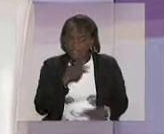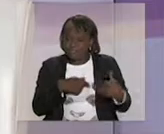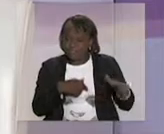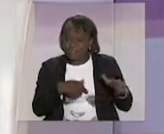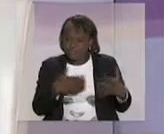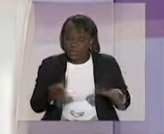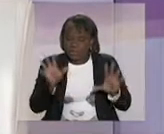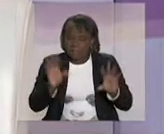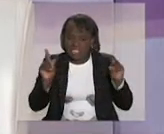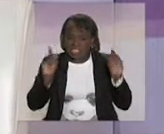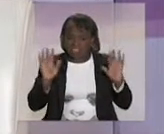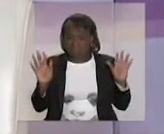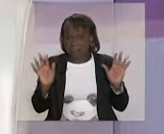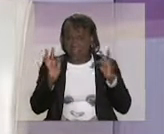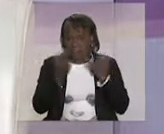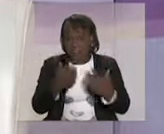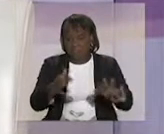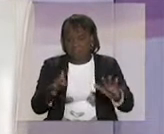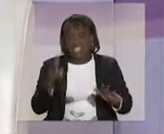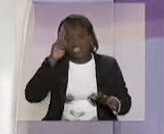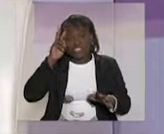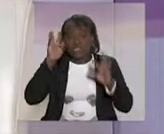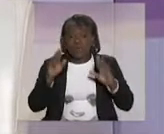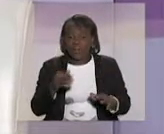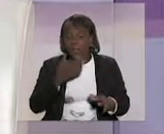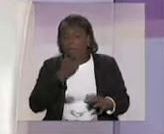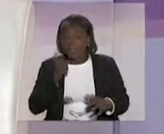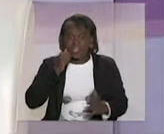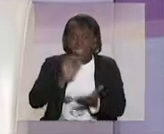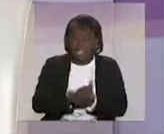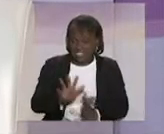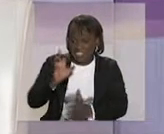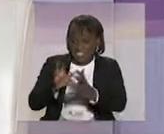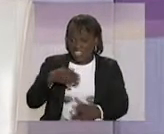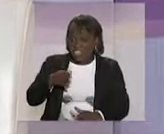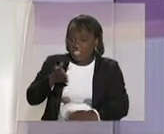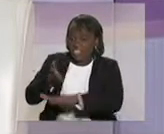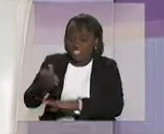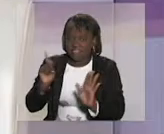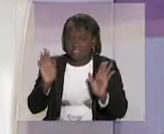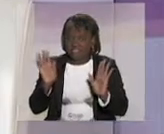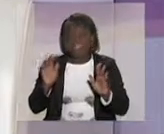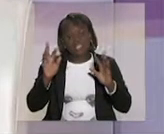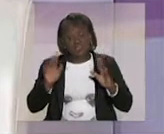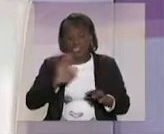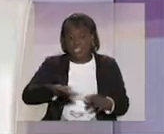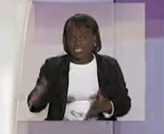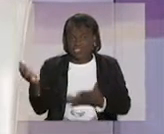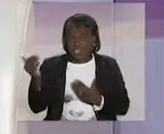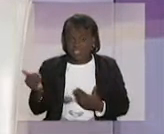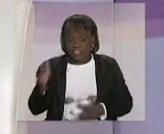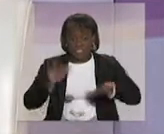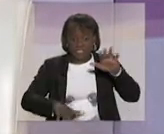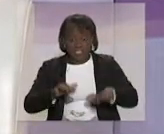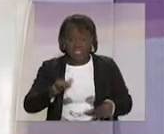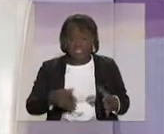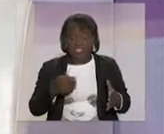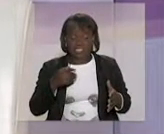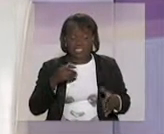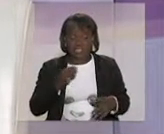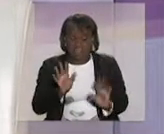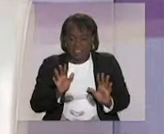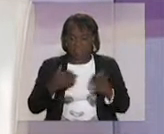querem se meter numa situação familiar. Aquela velha história de em briga de marido e mulher não se mete a colher. No caso de crianças e adolescentes, a gente acaba muitas vezes agindo